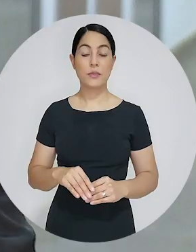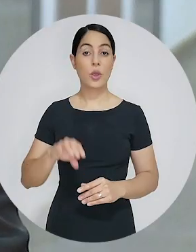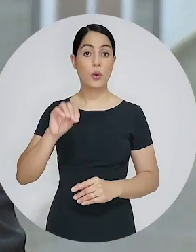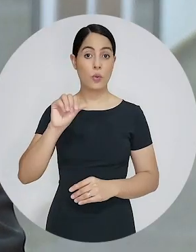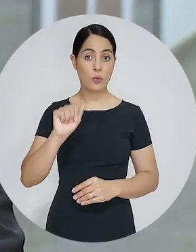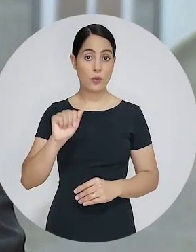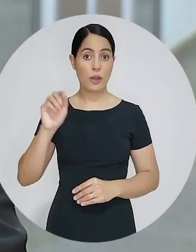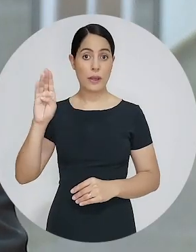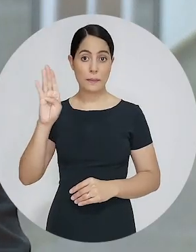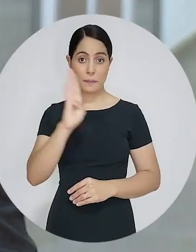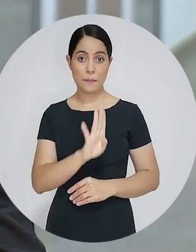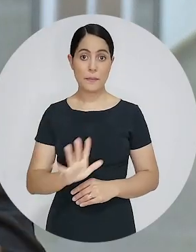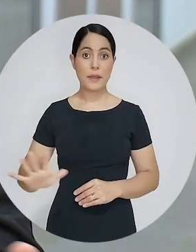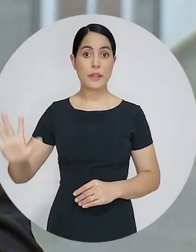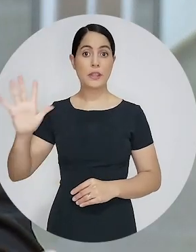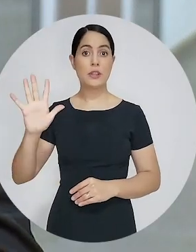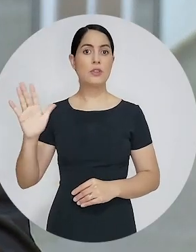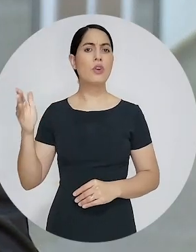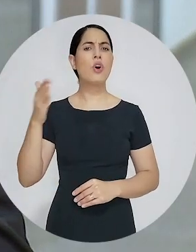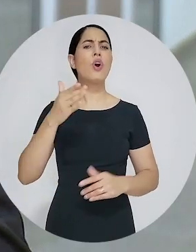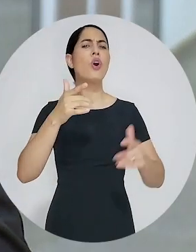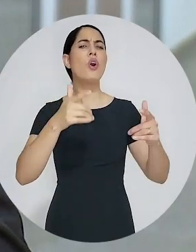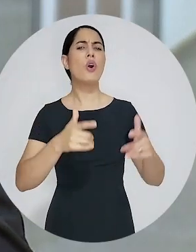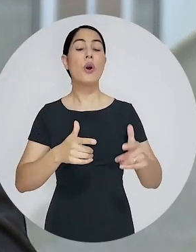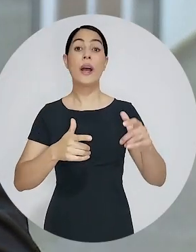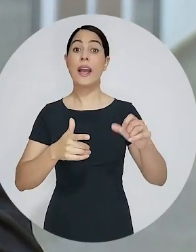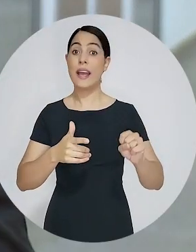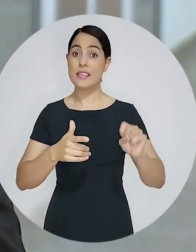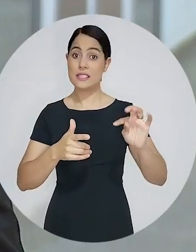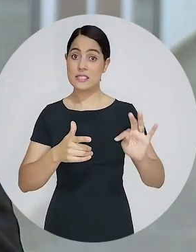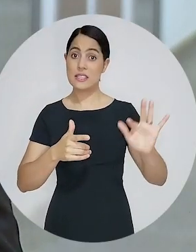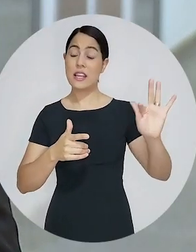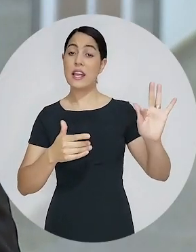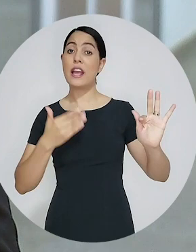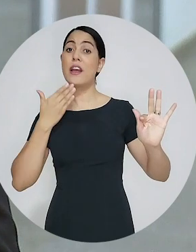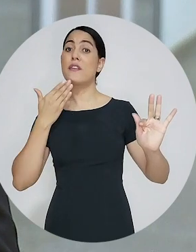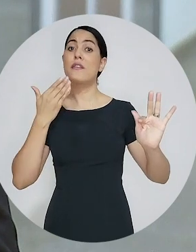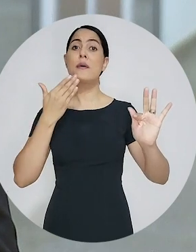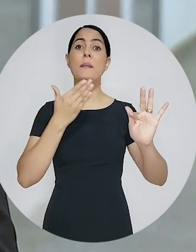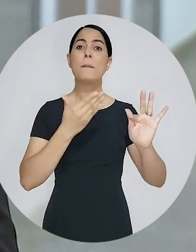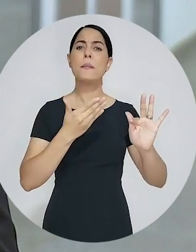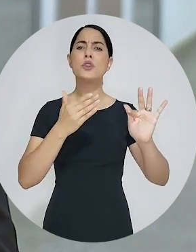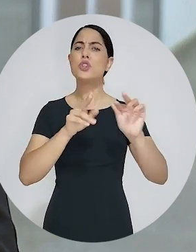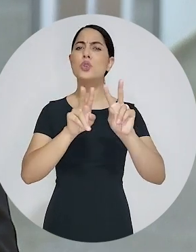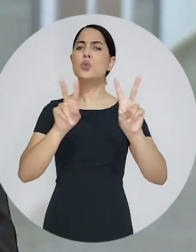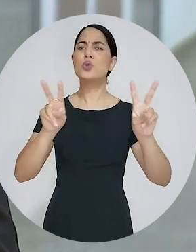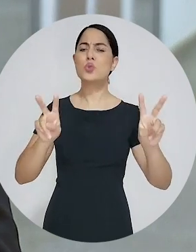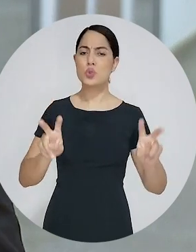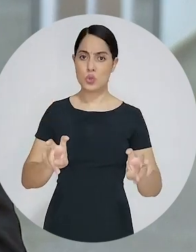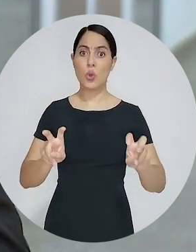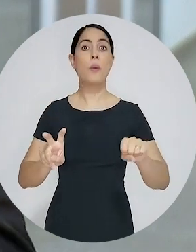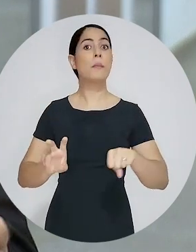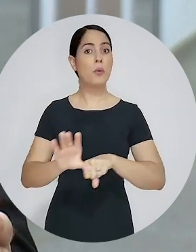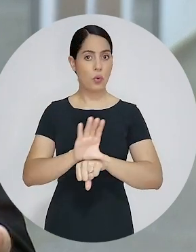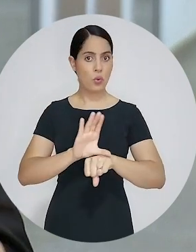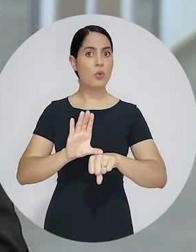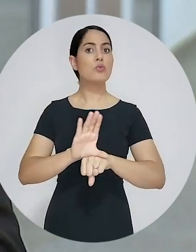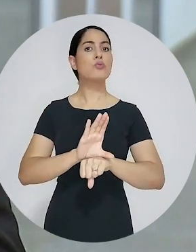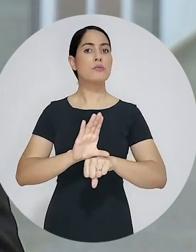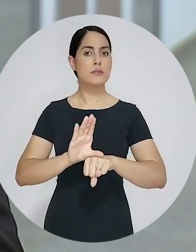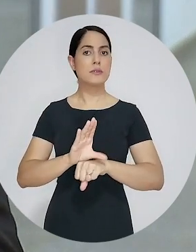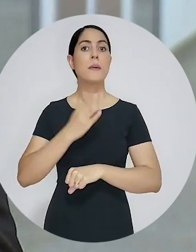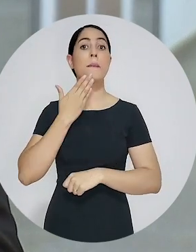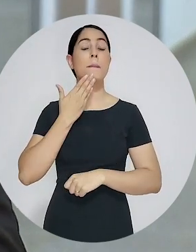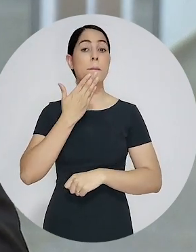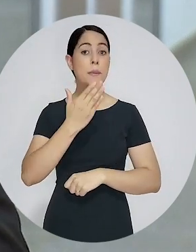A OAB Nacional ajuizou no Supremo Tribunal Federal uma arguição de descumprimento de preceito fundamental com pedido de